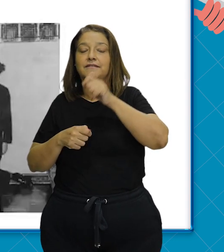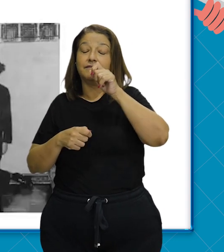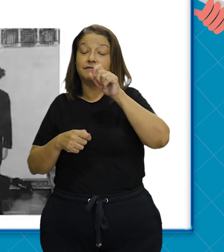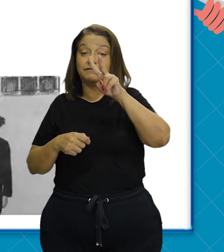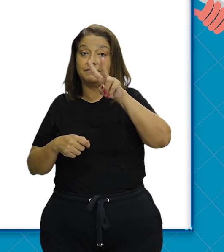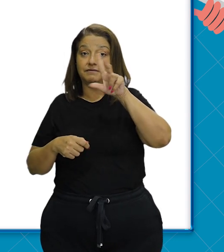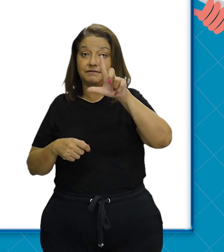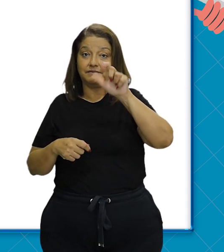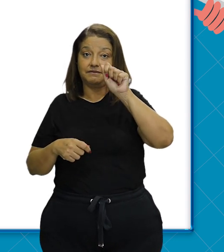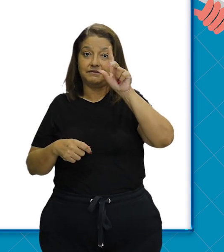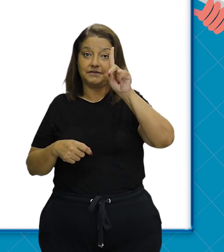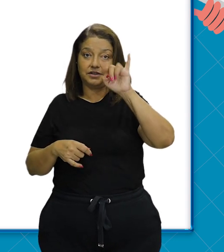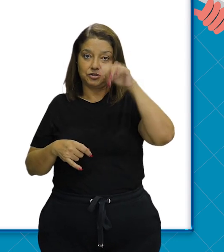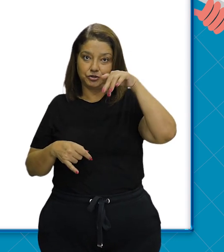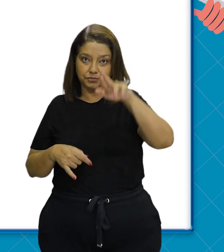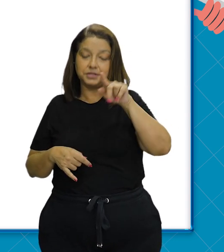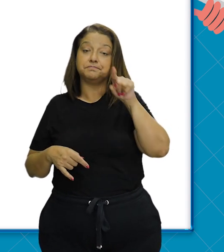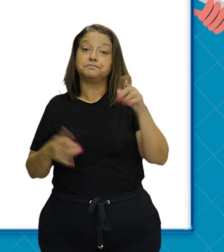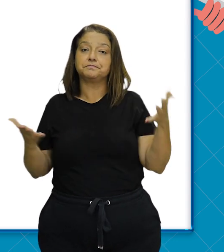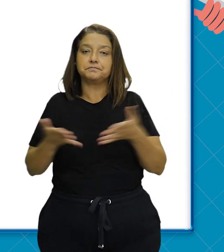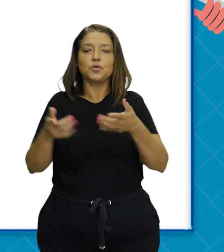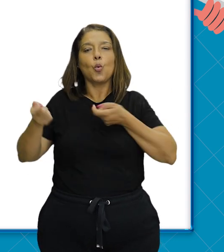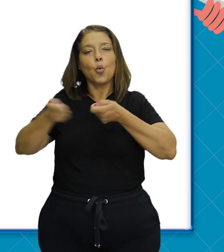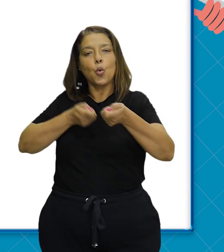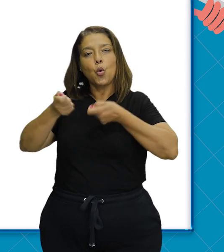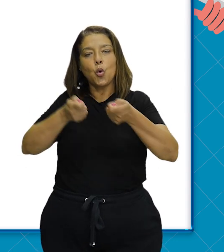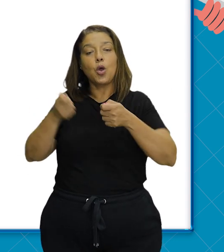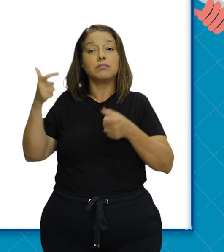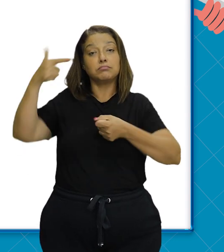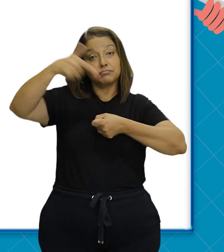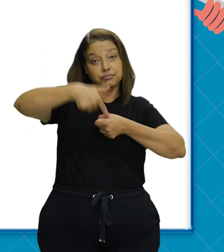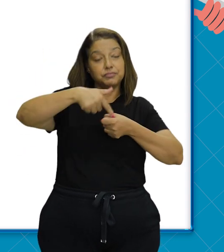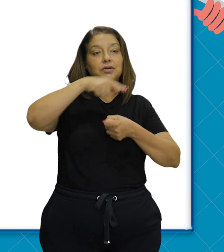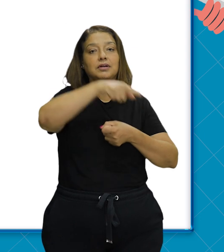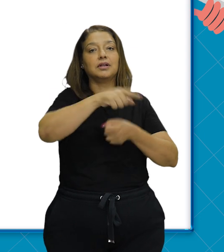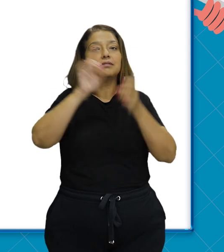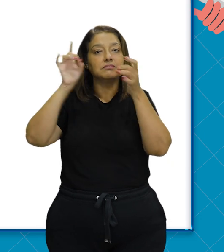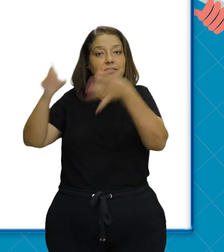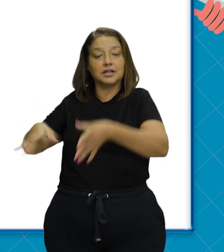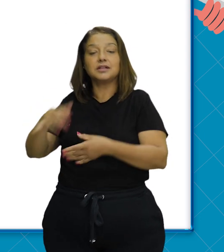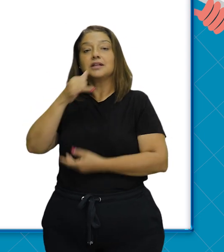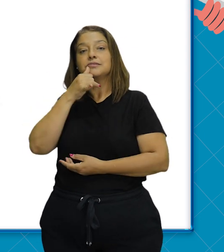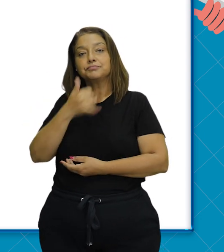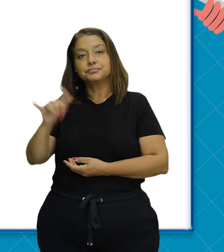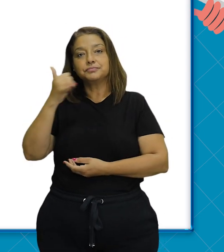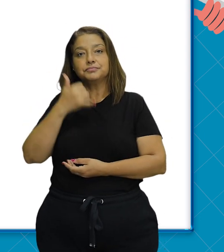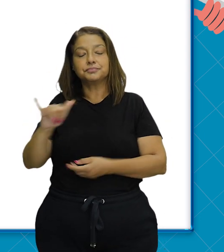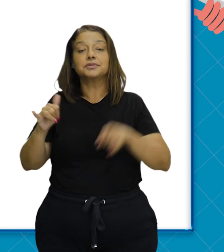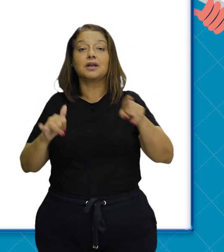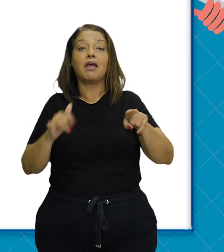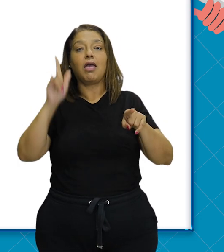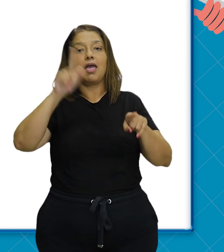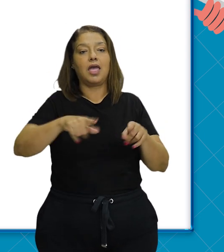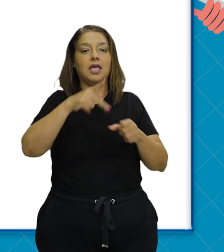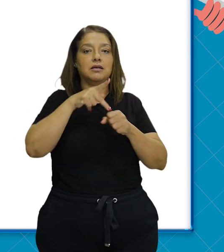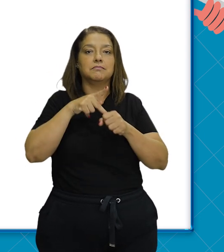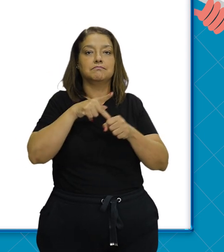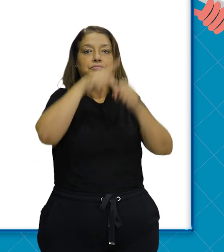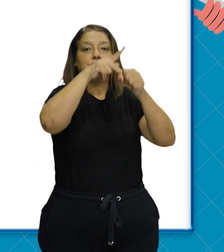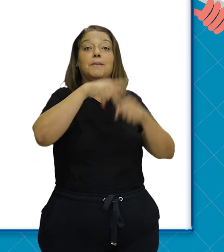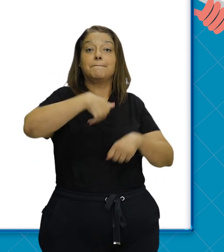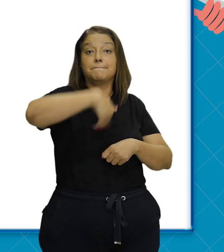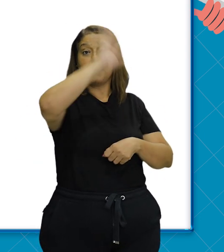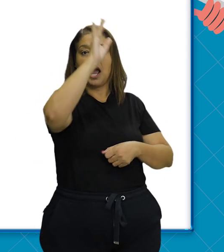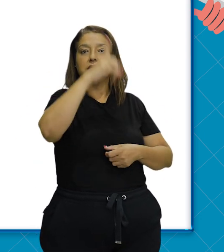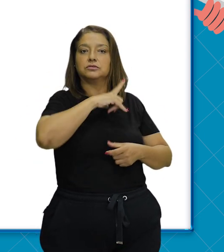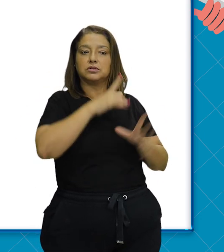Para contornar a crise do petróleo, Geisel investiu no setor energético, impulsionando a Petrobras e o mercado interno.